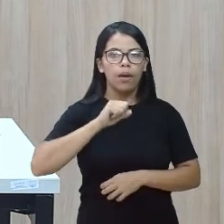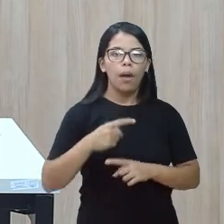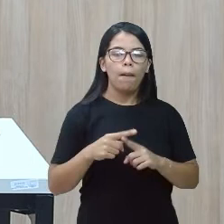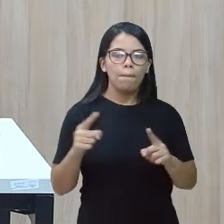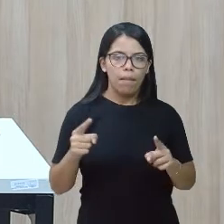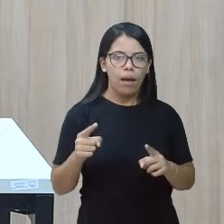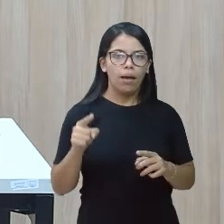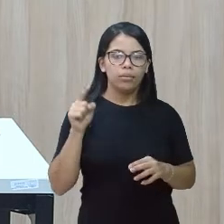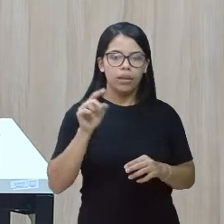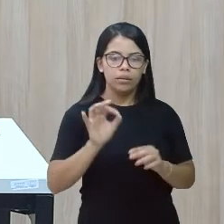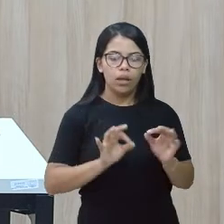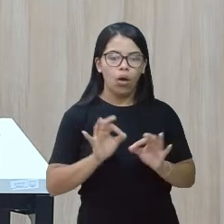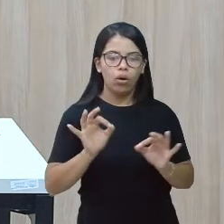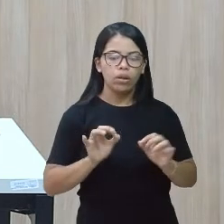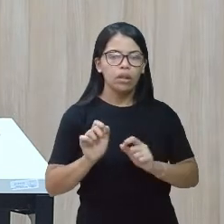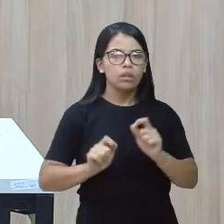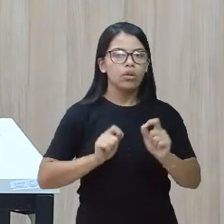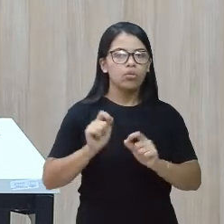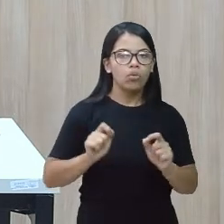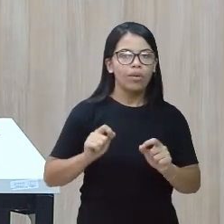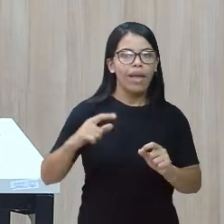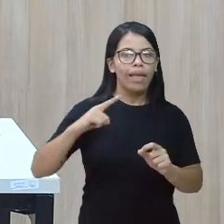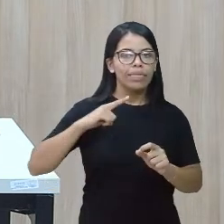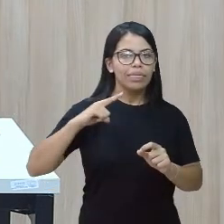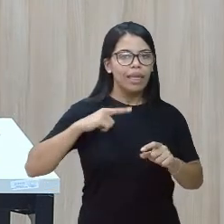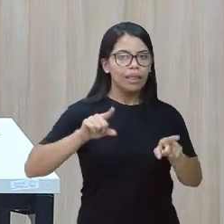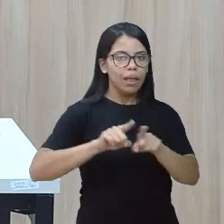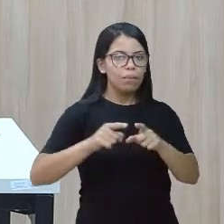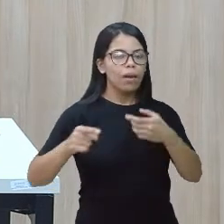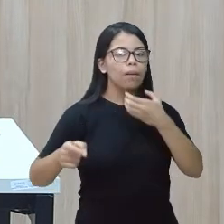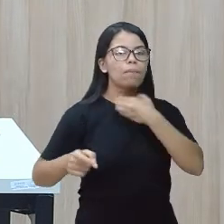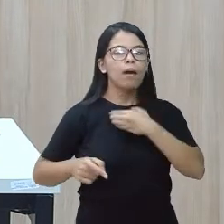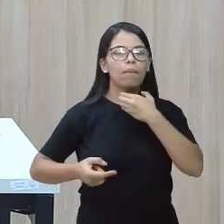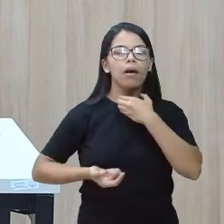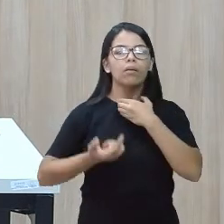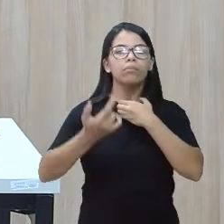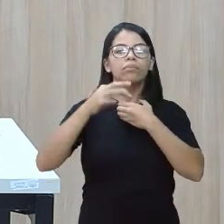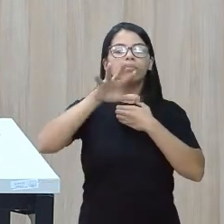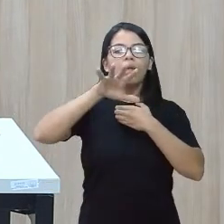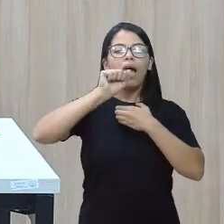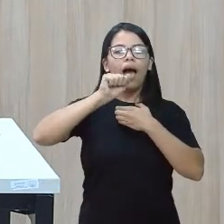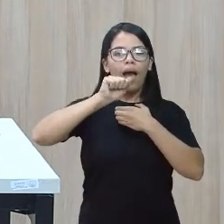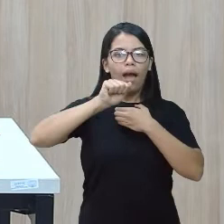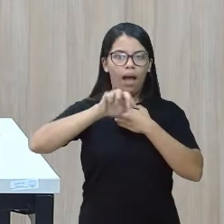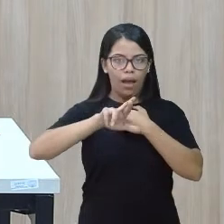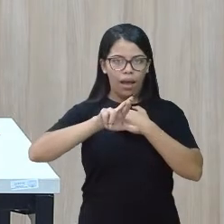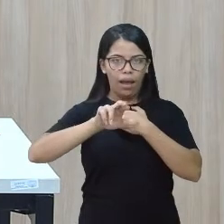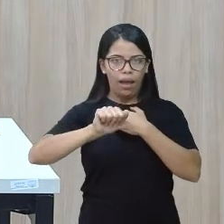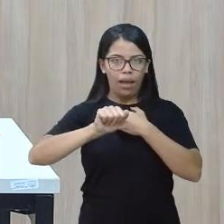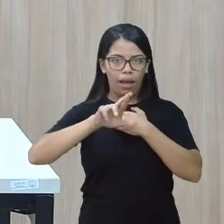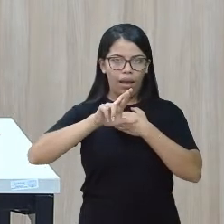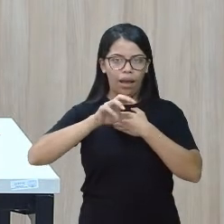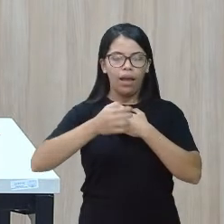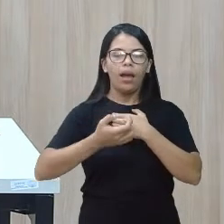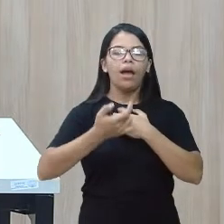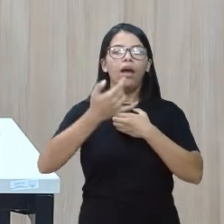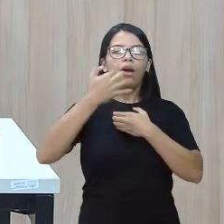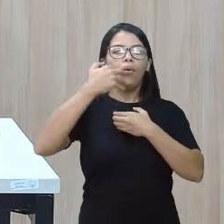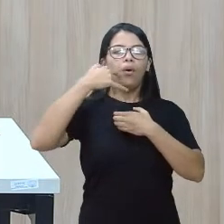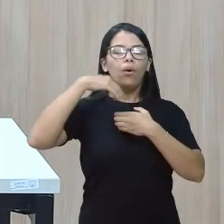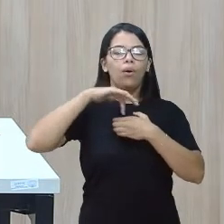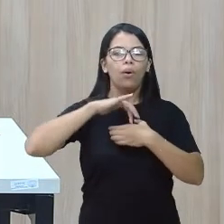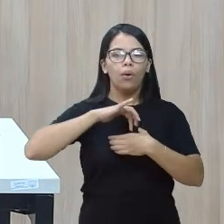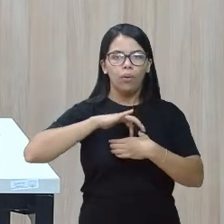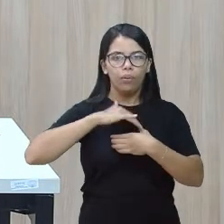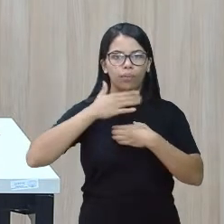nessa estrutura que, além de passar o ar, vai também ajudar na questão da fonação da